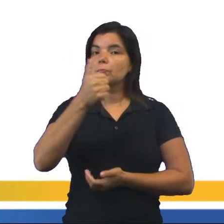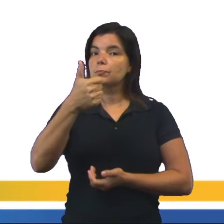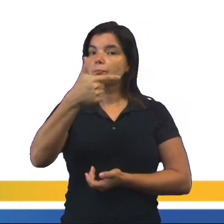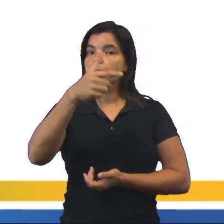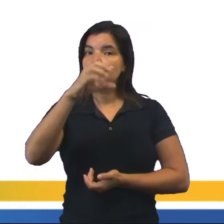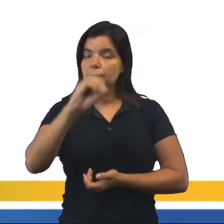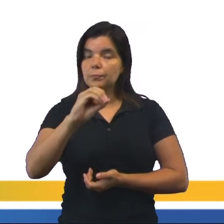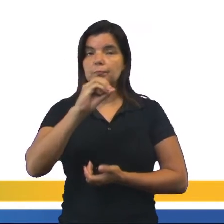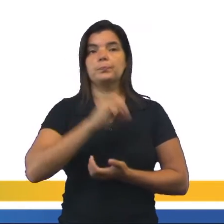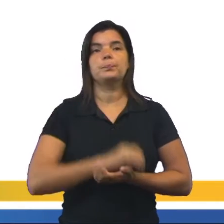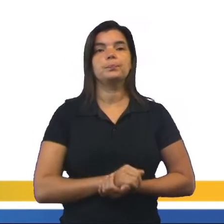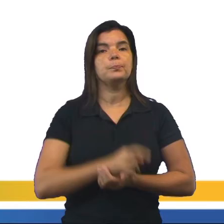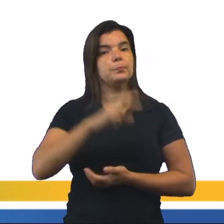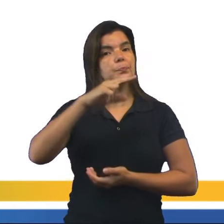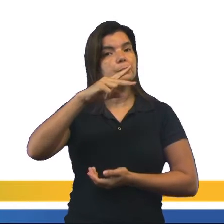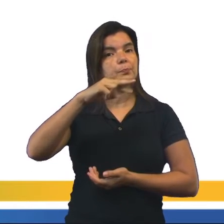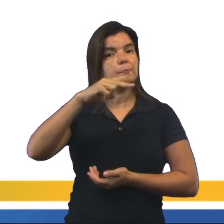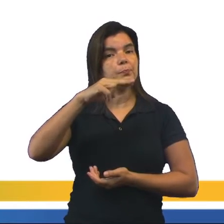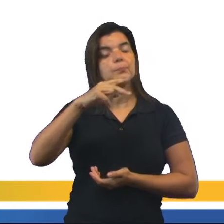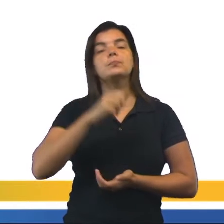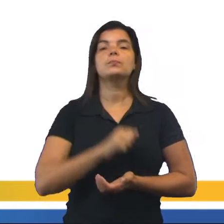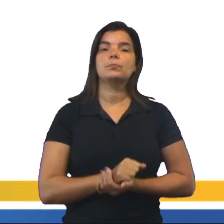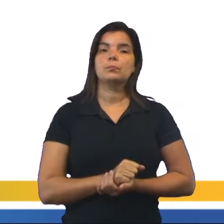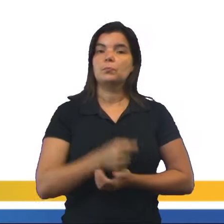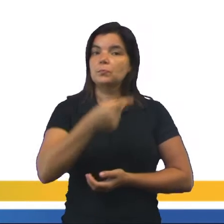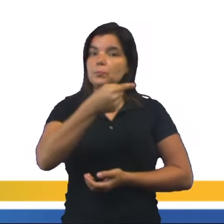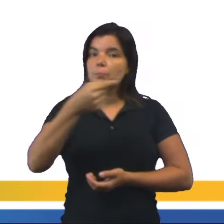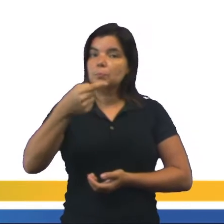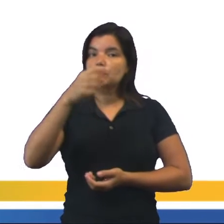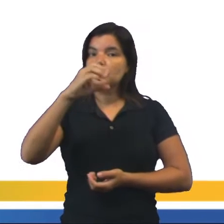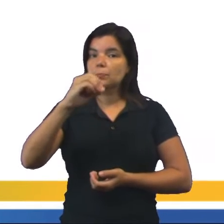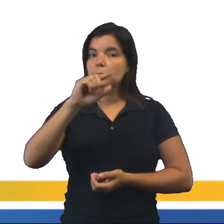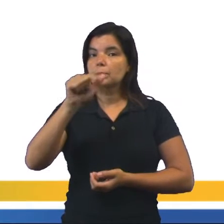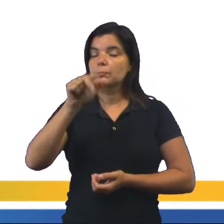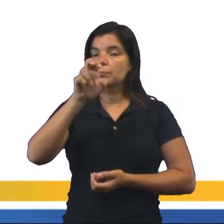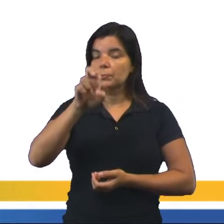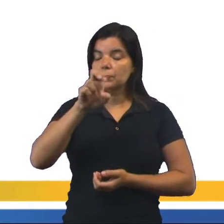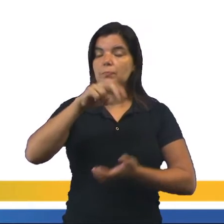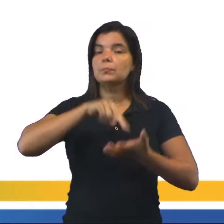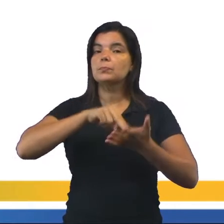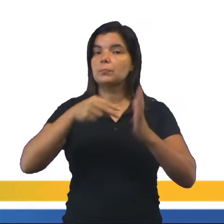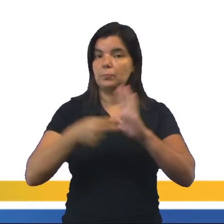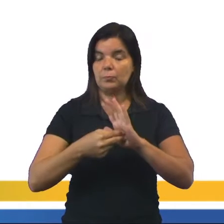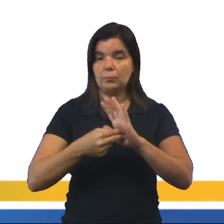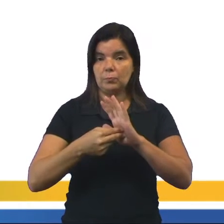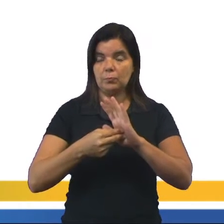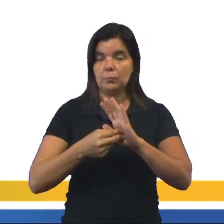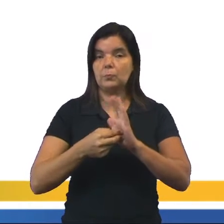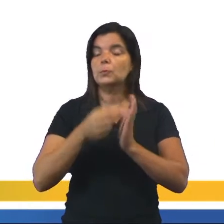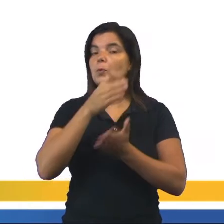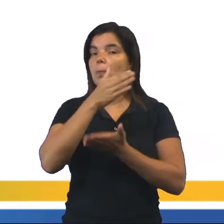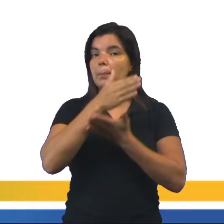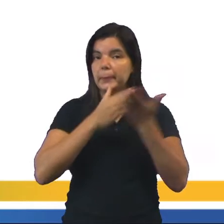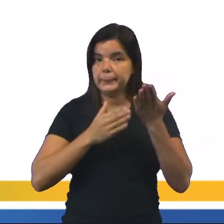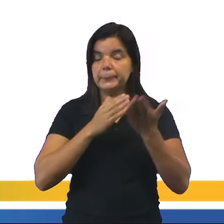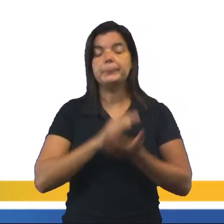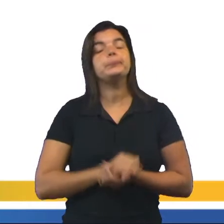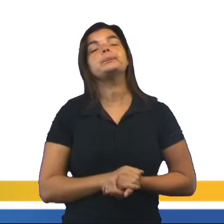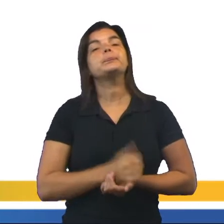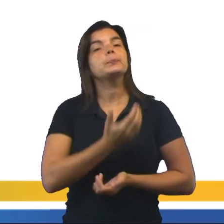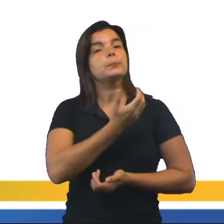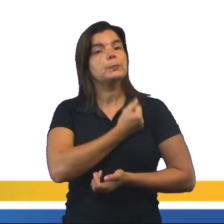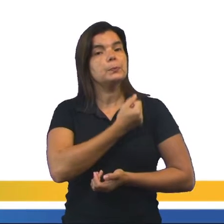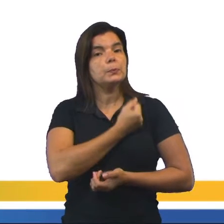120 graus, que é igual a menos 0,5, ou seja, meio. O